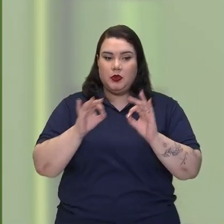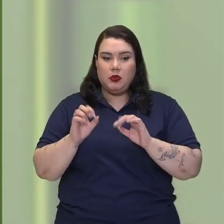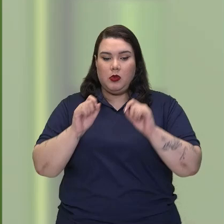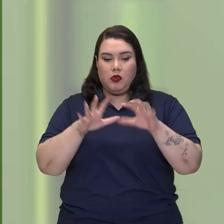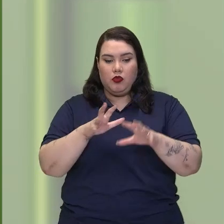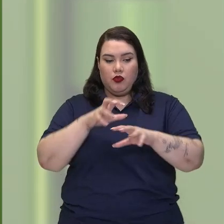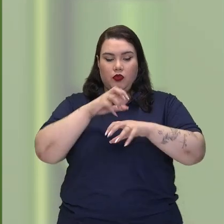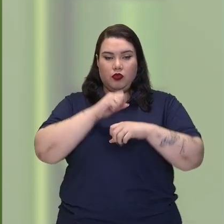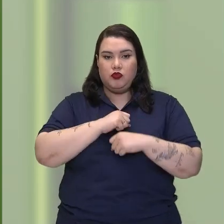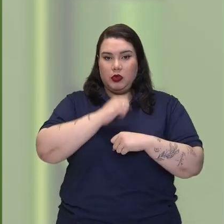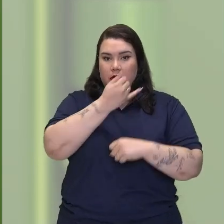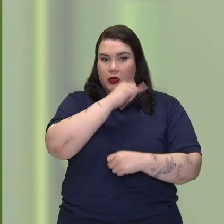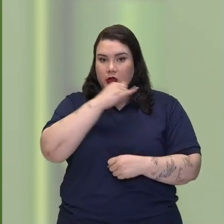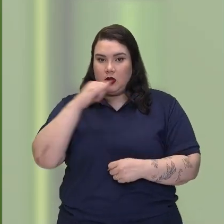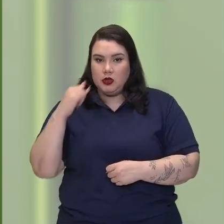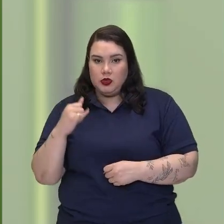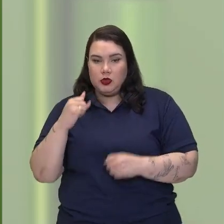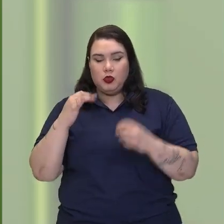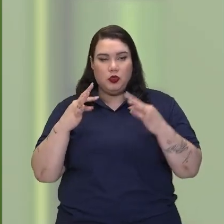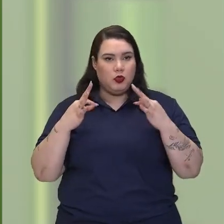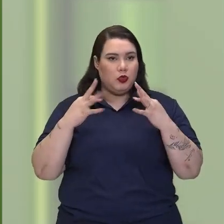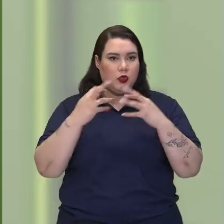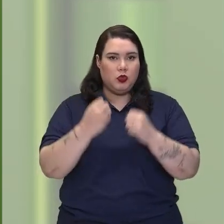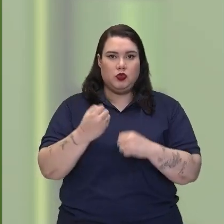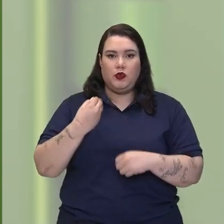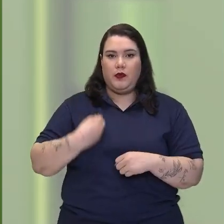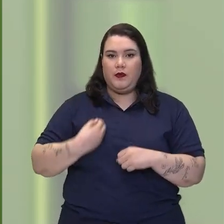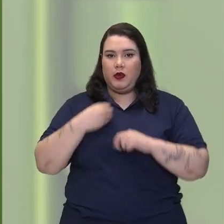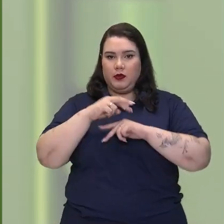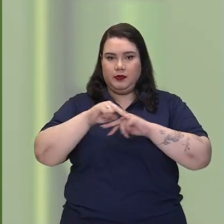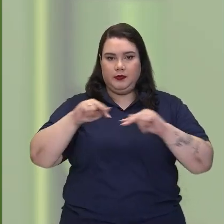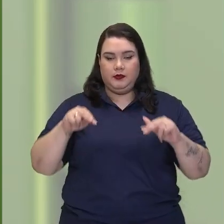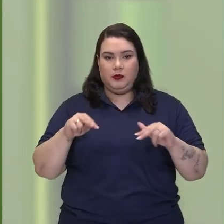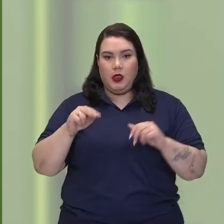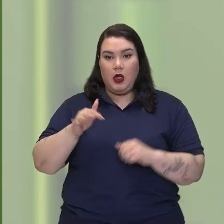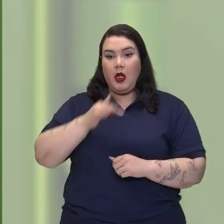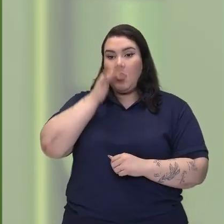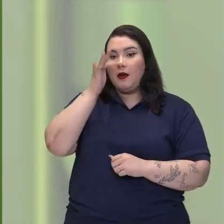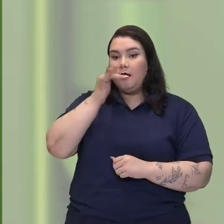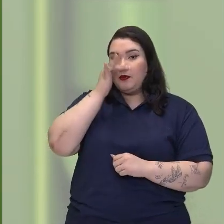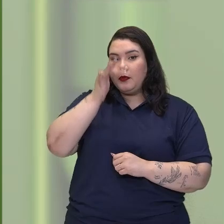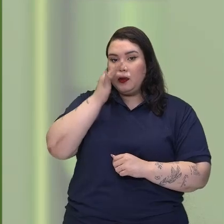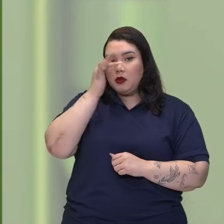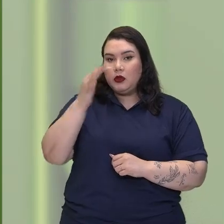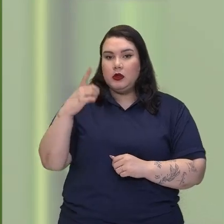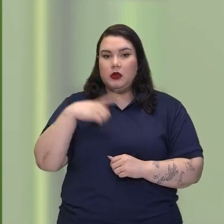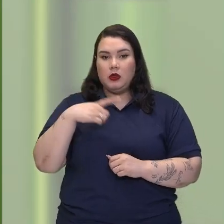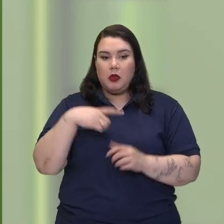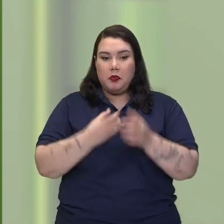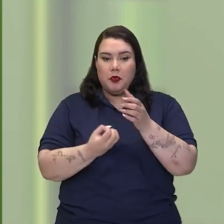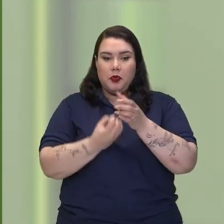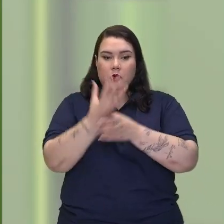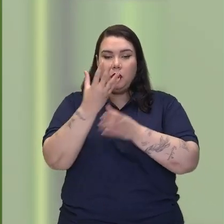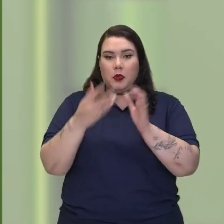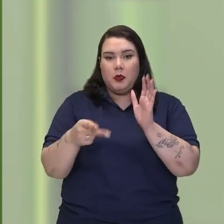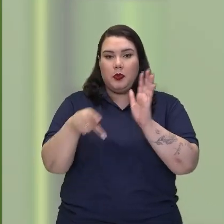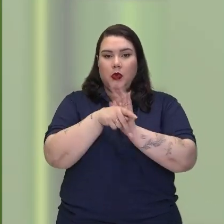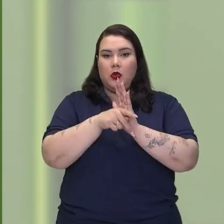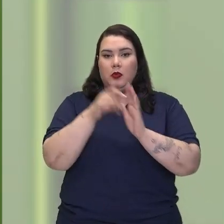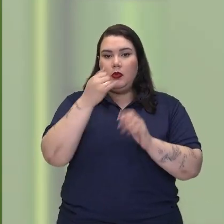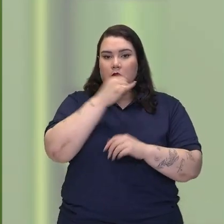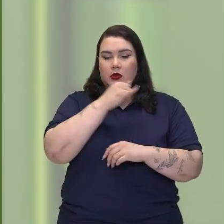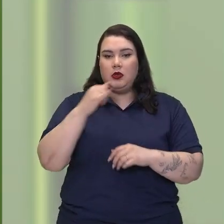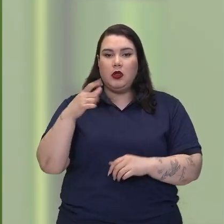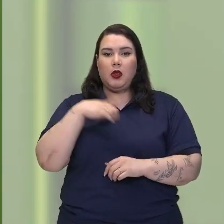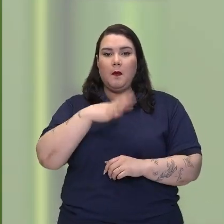de energia acontece com todos os seres vivos. As plantas, por exemplo, elas conseguem produzir a sua energia. Ela fica